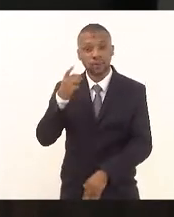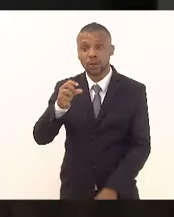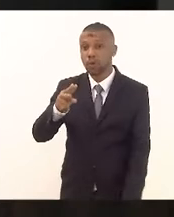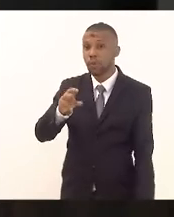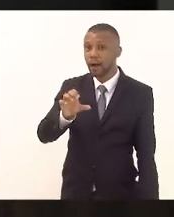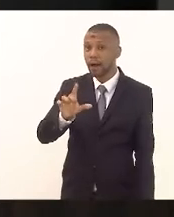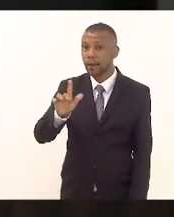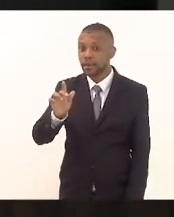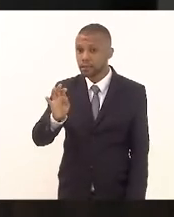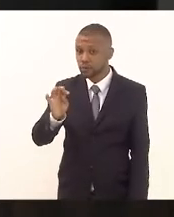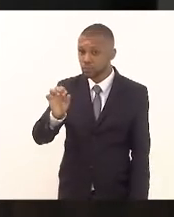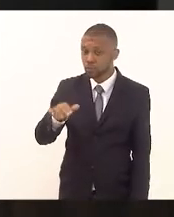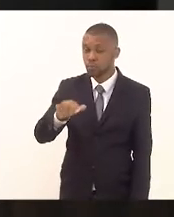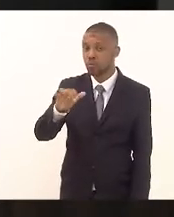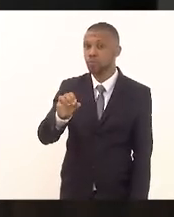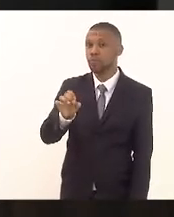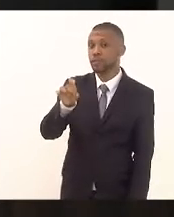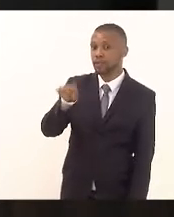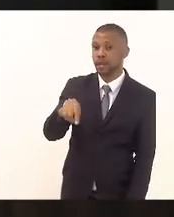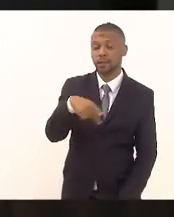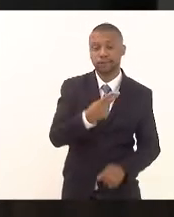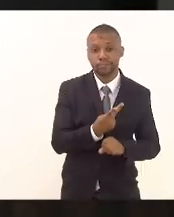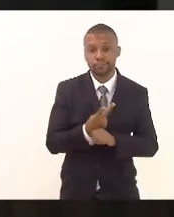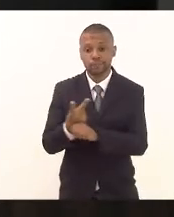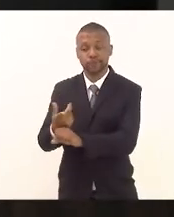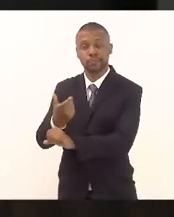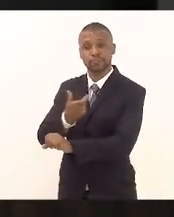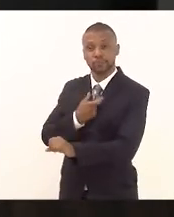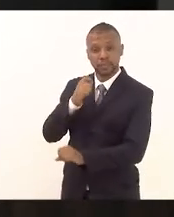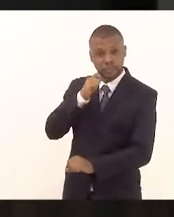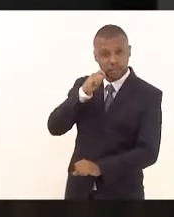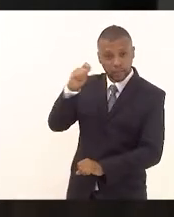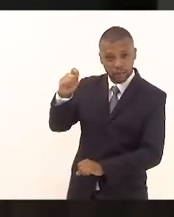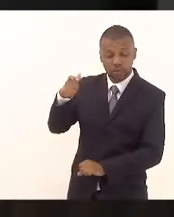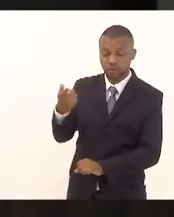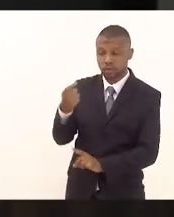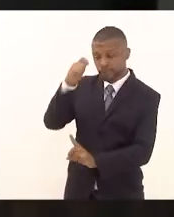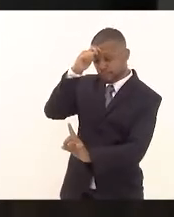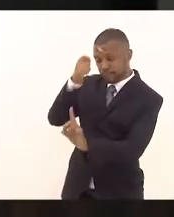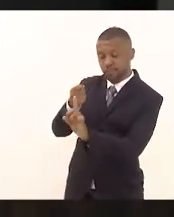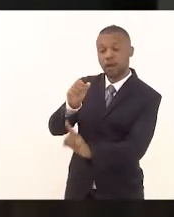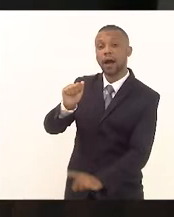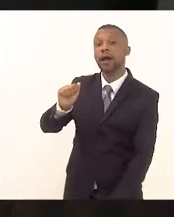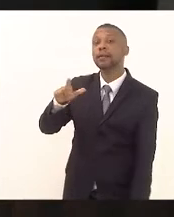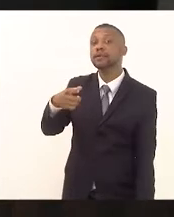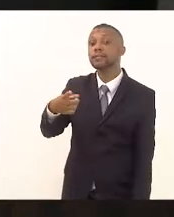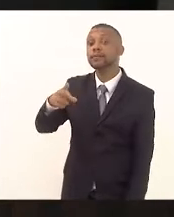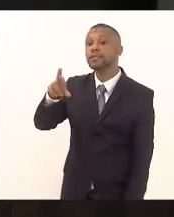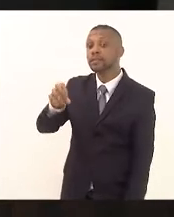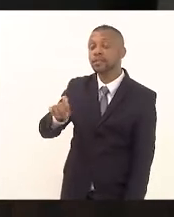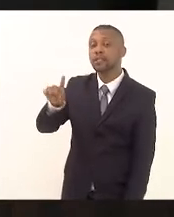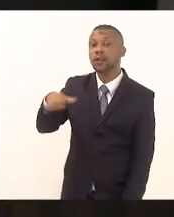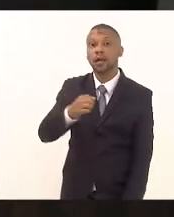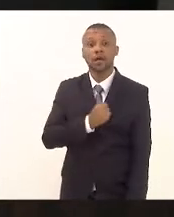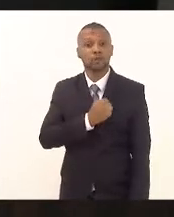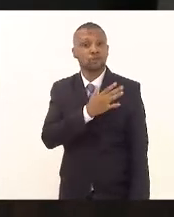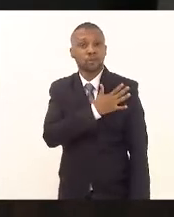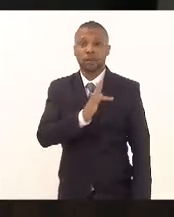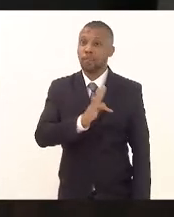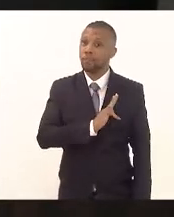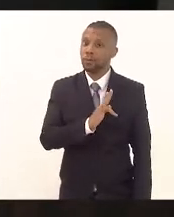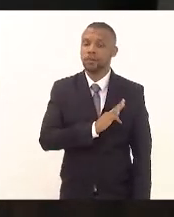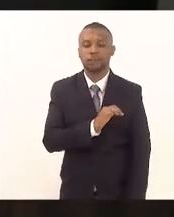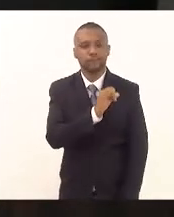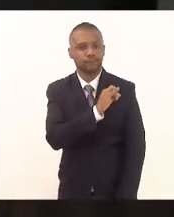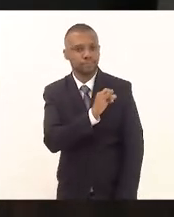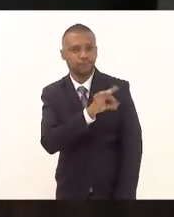medalha Tiradentes, seu respectivo diploma, ao senhor Alexandre de Souza Martins Coelho, segundo sargento da Polícia Militar do Estado do Rio de Janeiro. Parecer